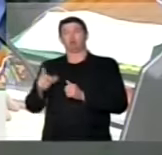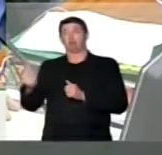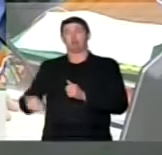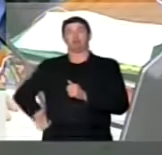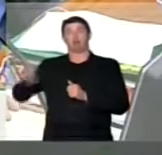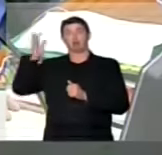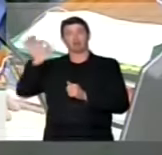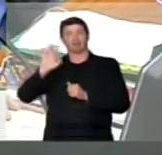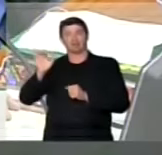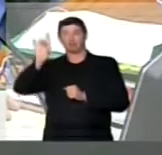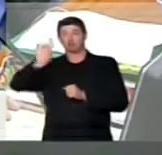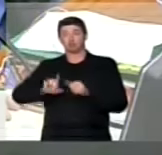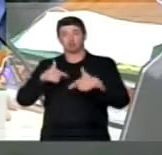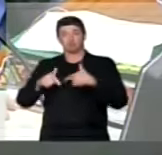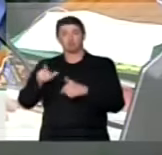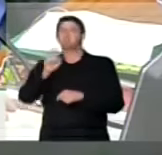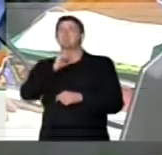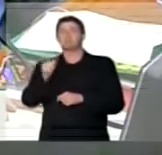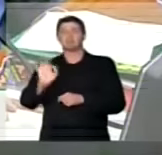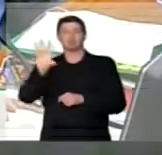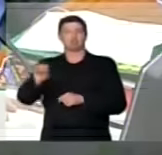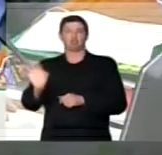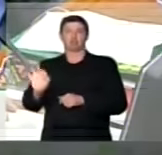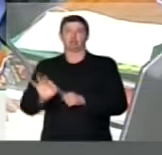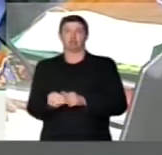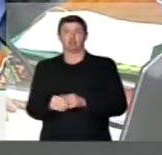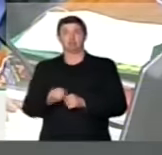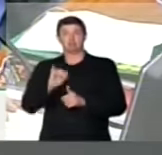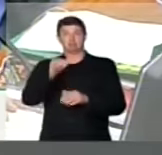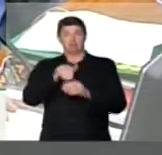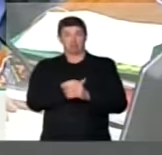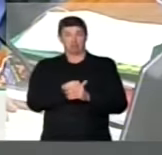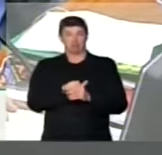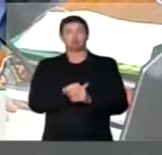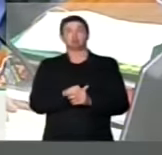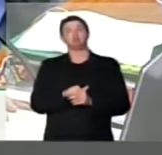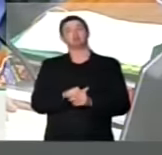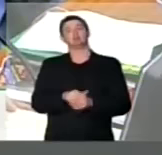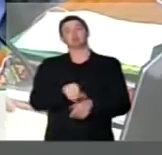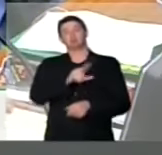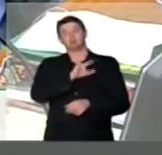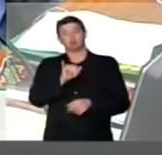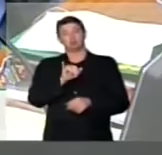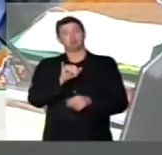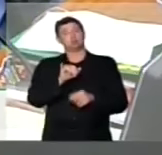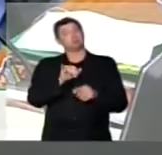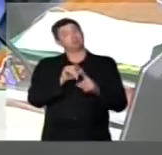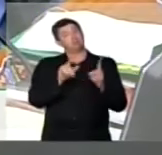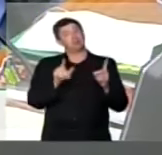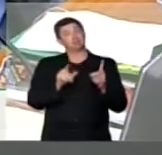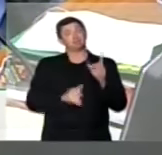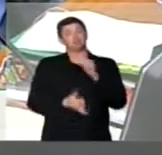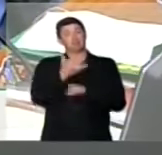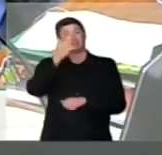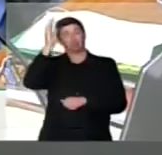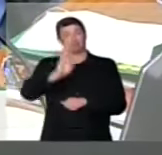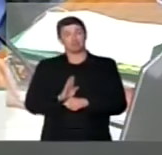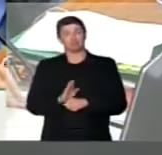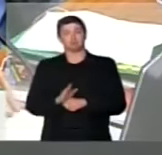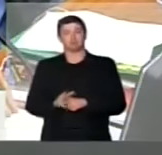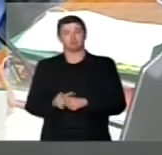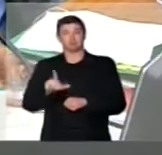não mexeria nos direitos dos trabalhadores e que, eleita, traiu os brasileiros? Vamos optar pelo